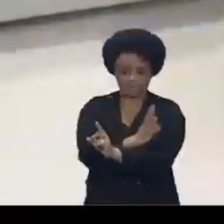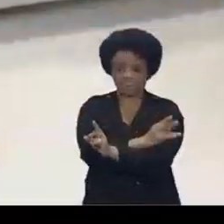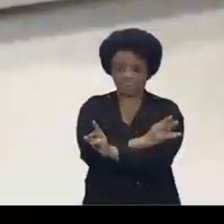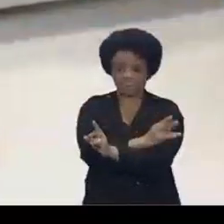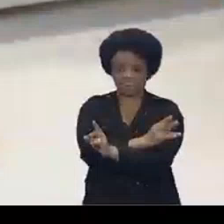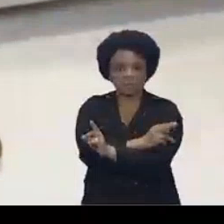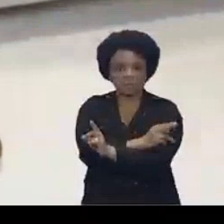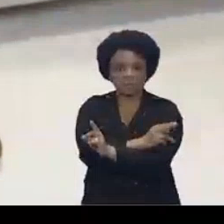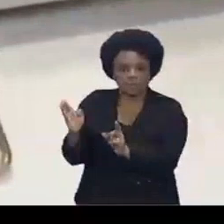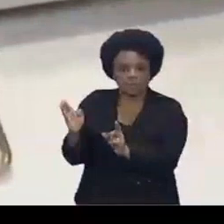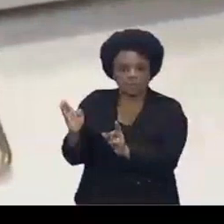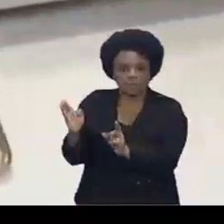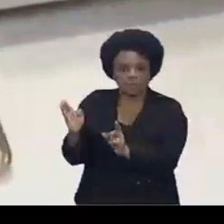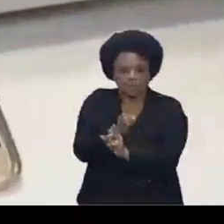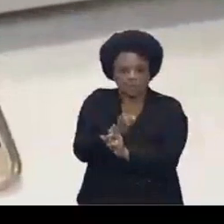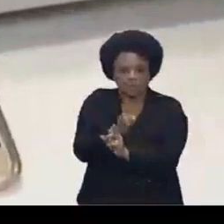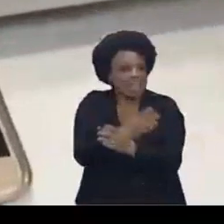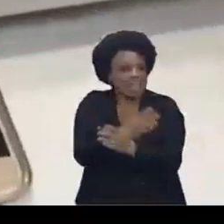Na